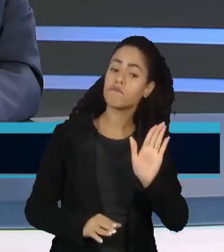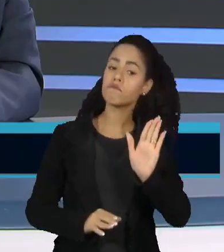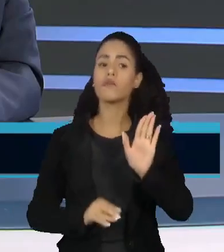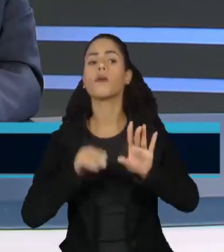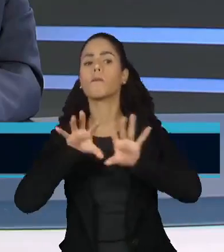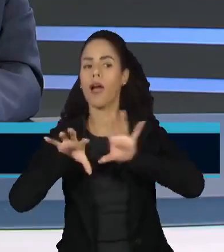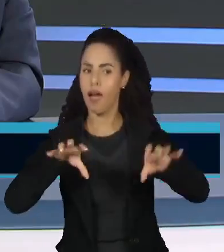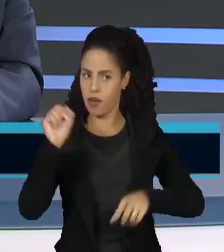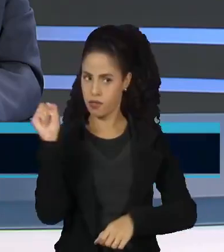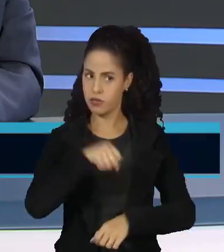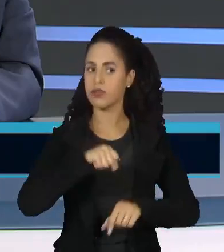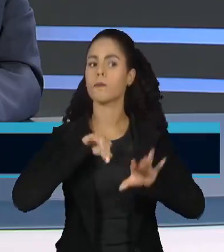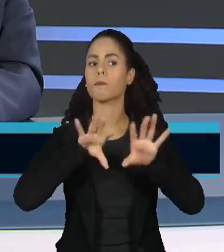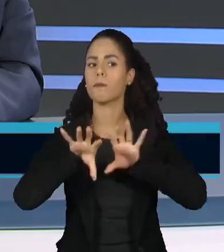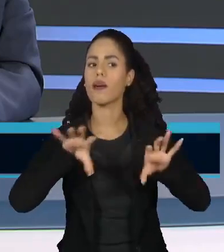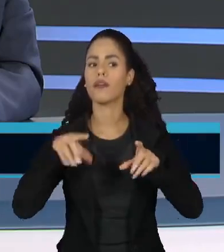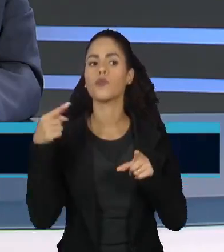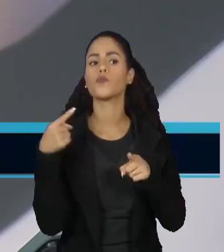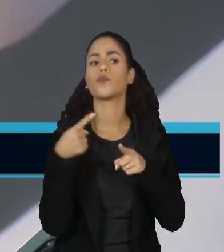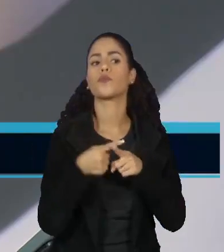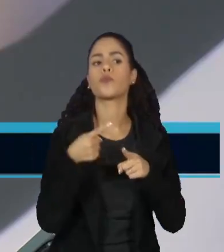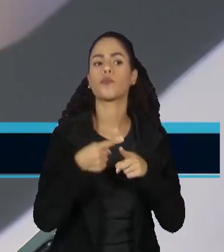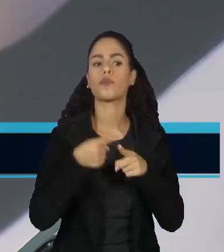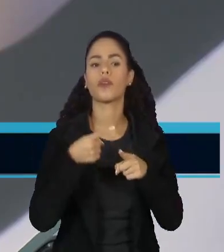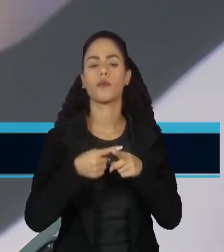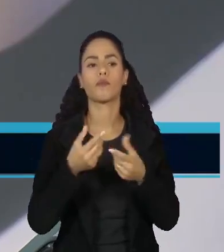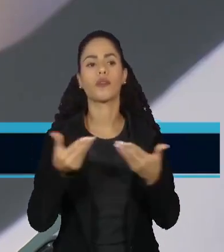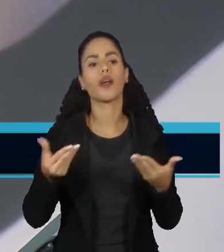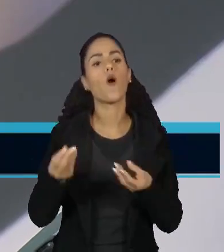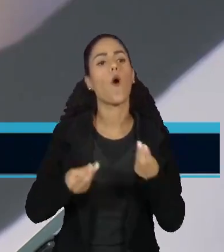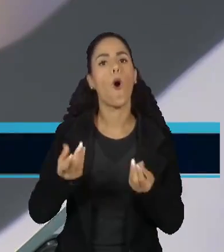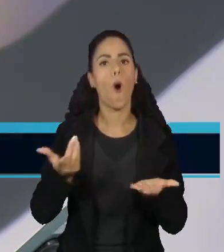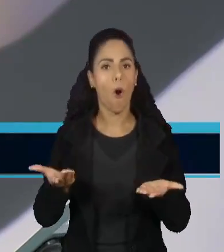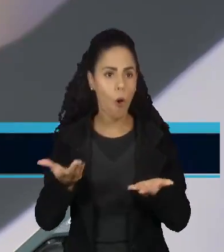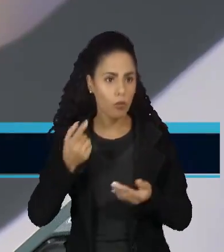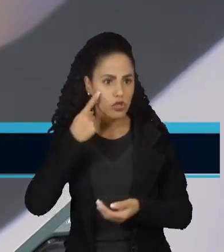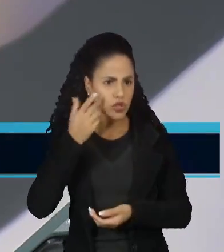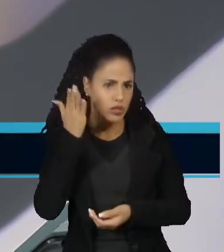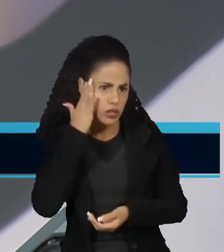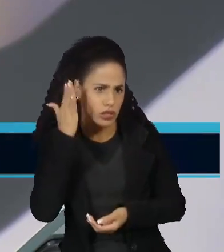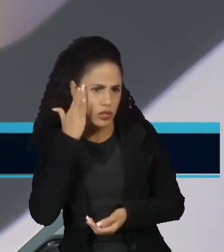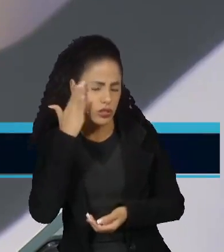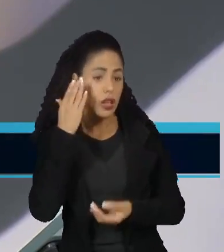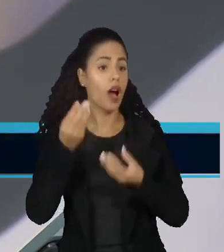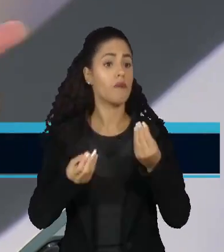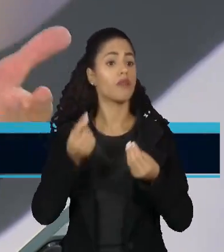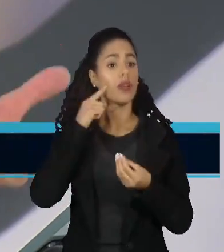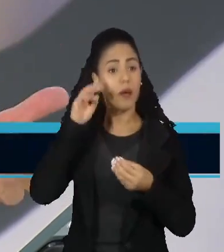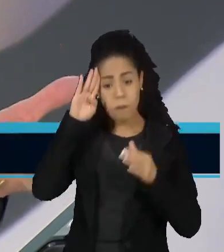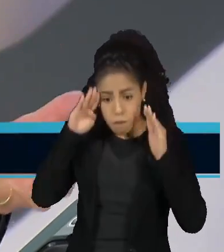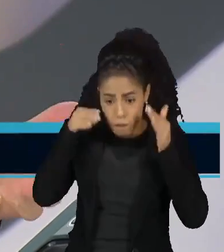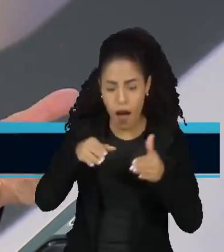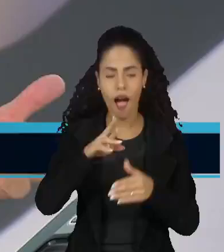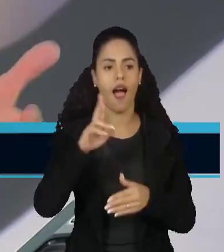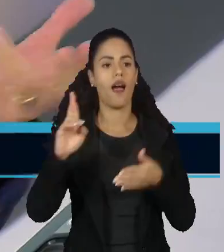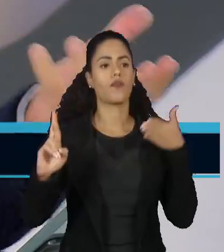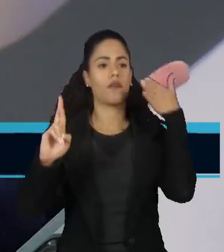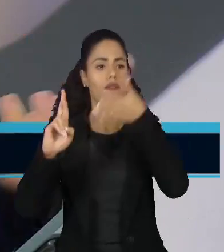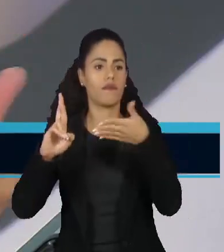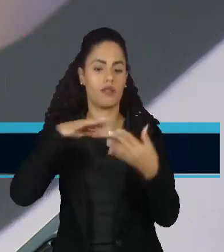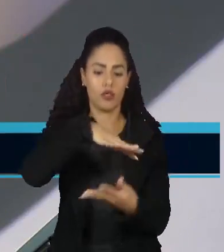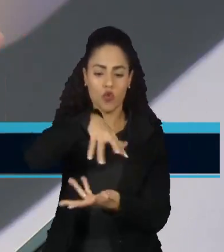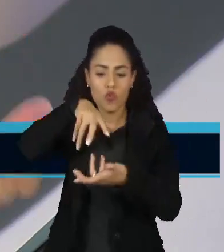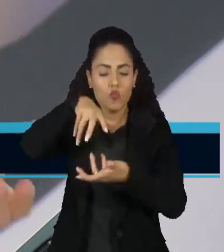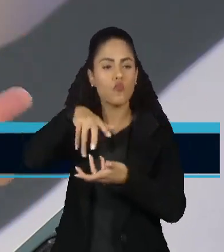impacto, né? Porque a economia norte-americana ainda é um referencial muito importante para a economia